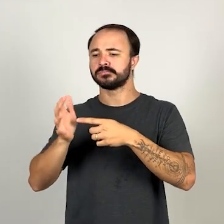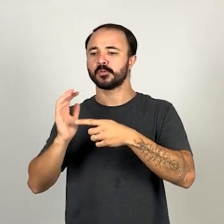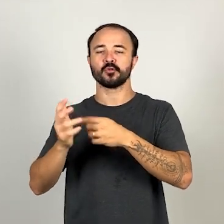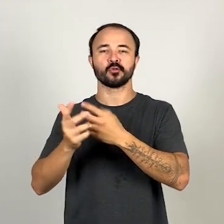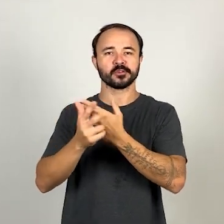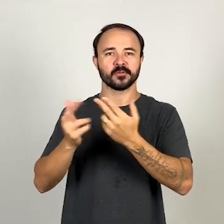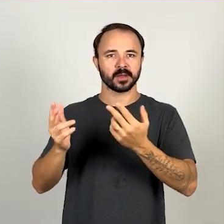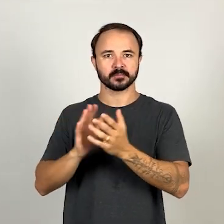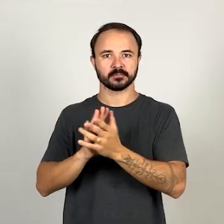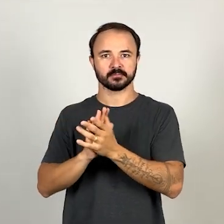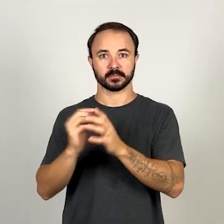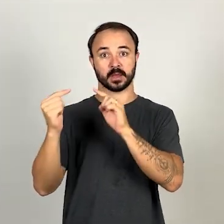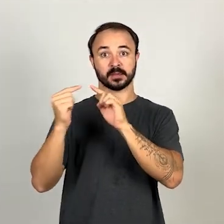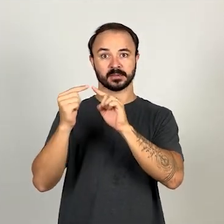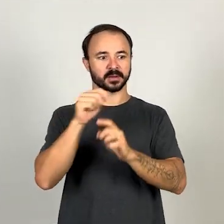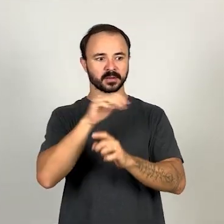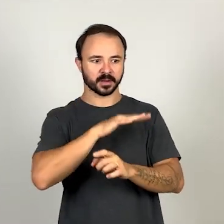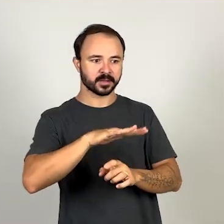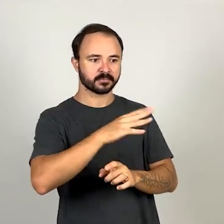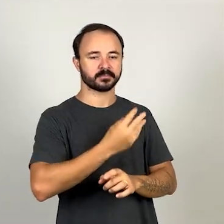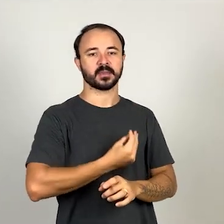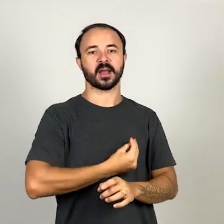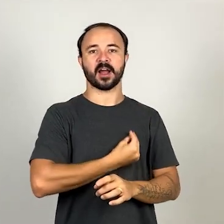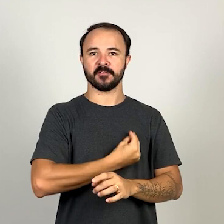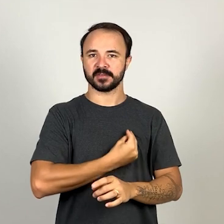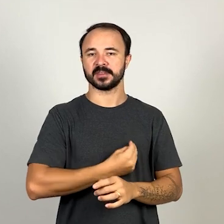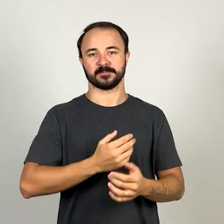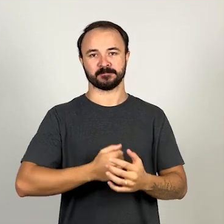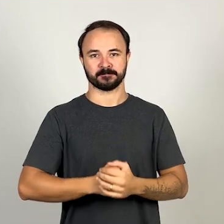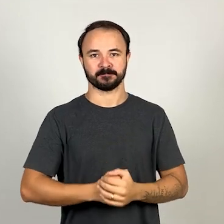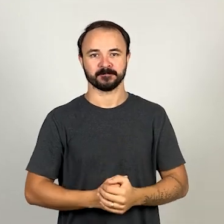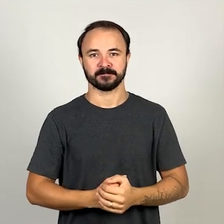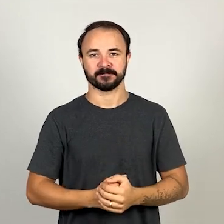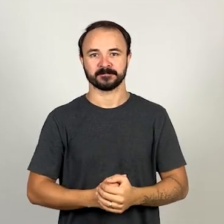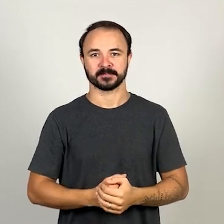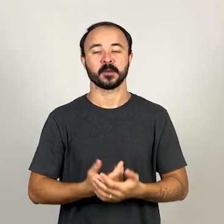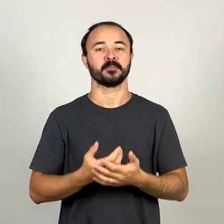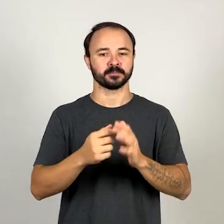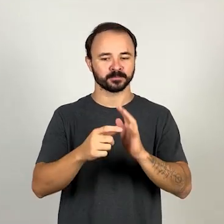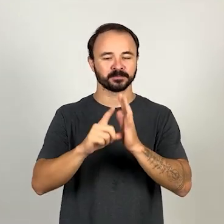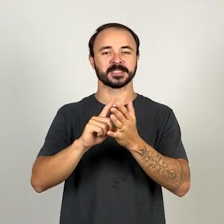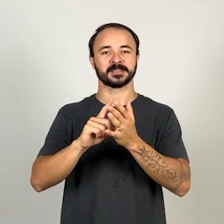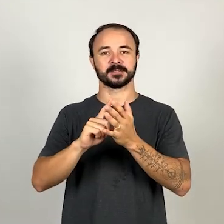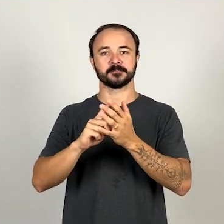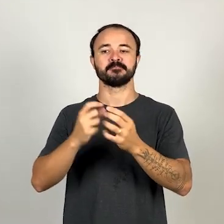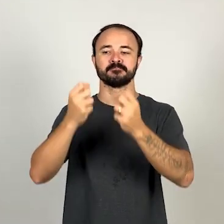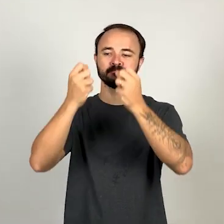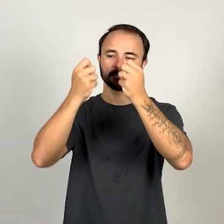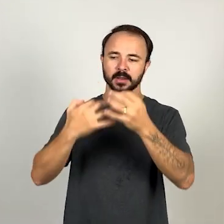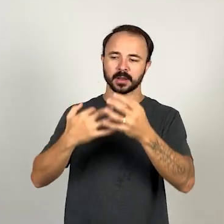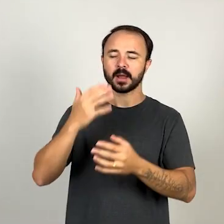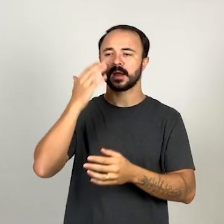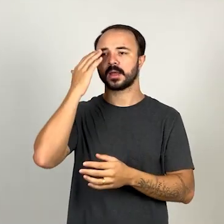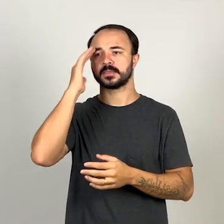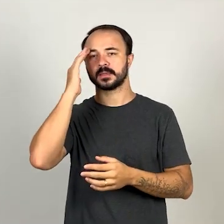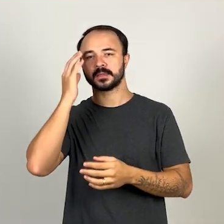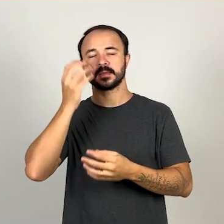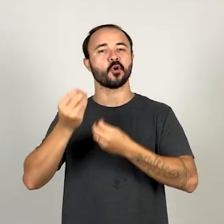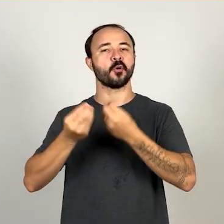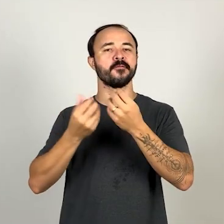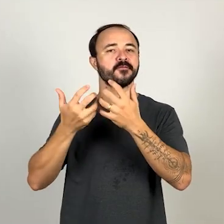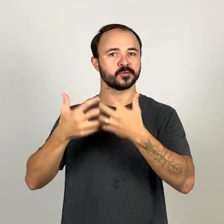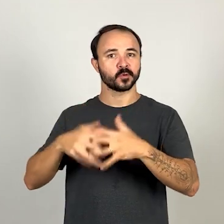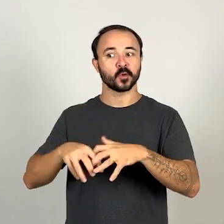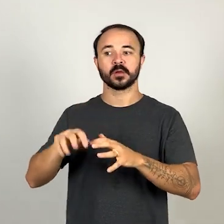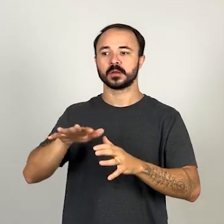teoria dessas cargas que estão em movimento. Então, inicialmente, vamos compreender esse funcionamento